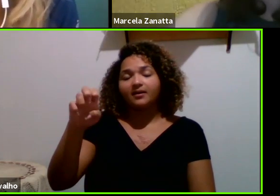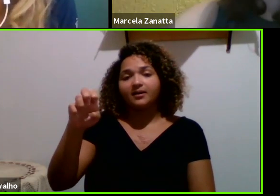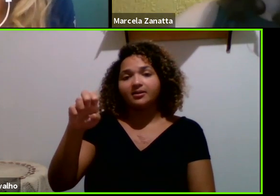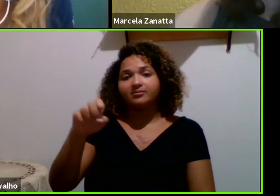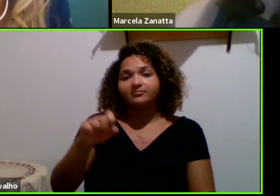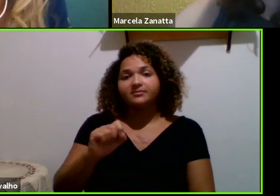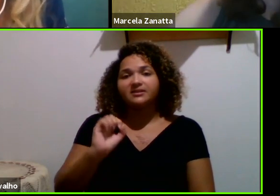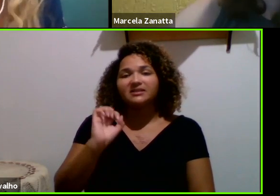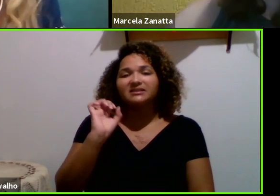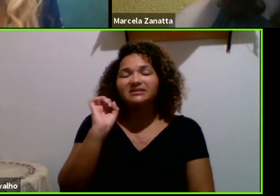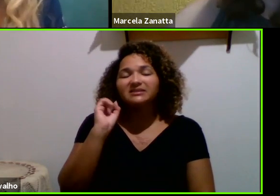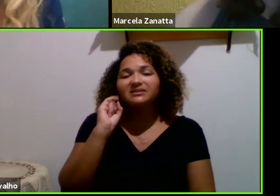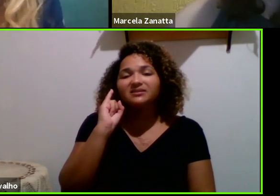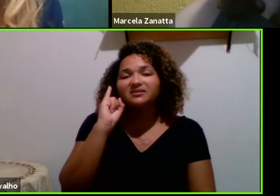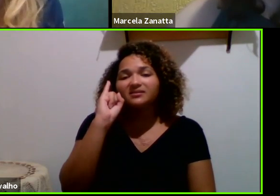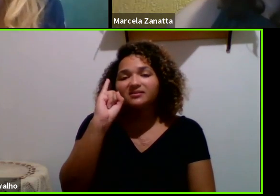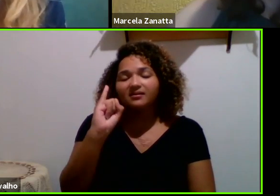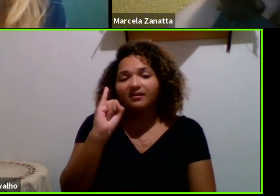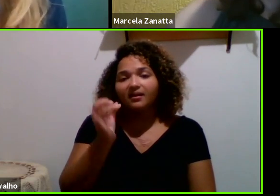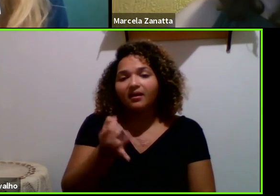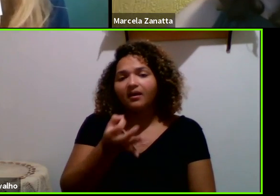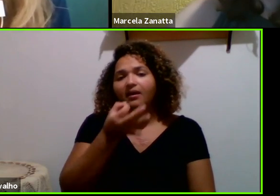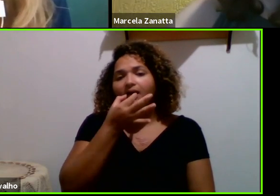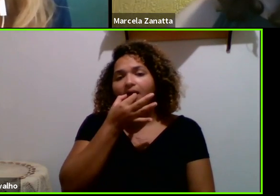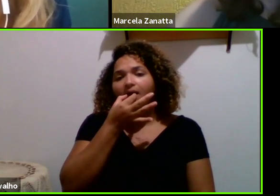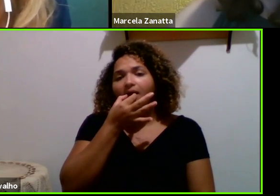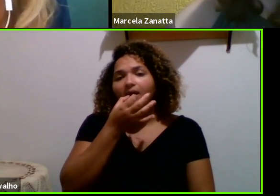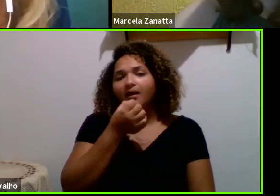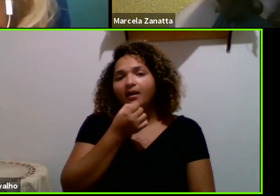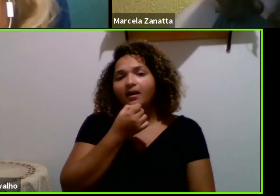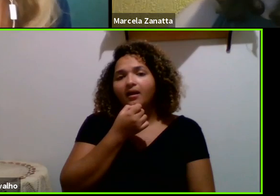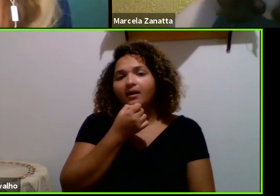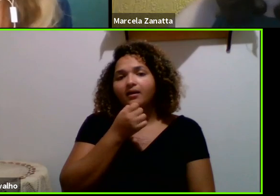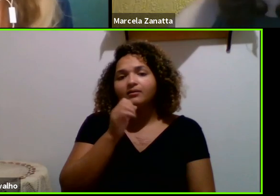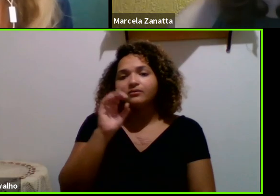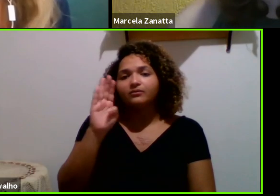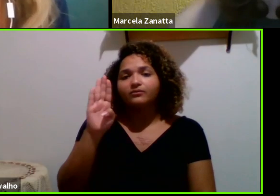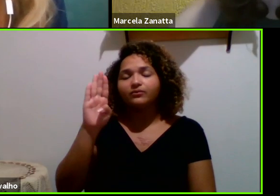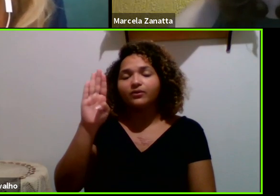medicação administrada, Eliane, foi o Buscopan.